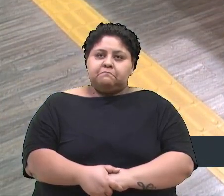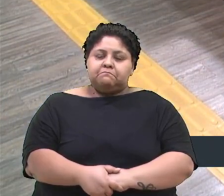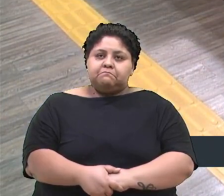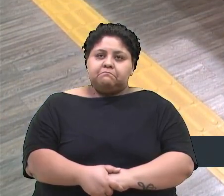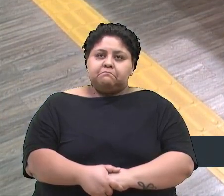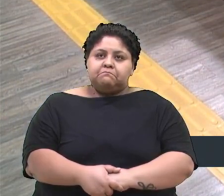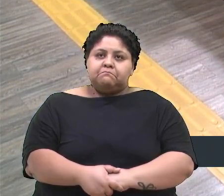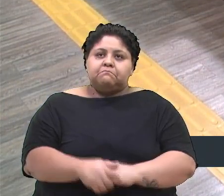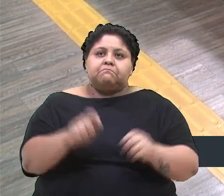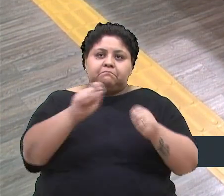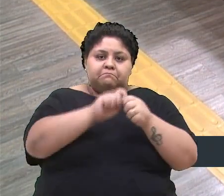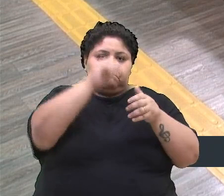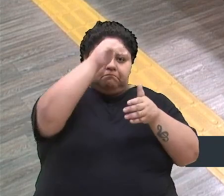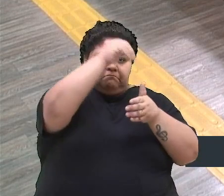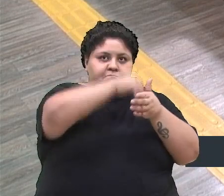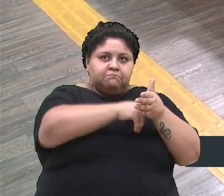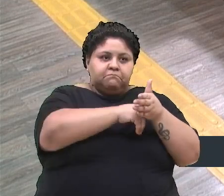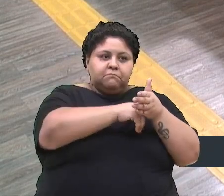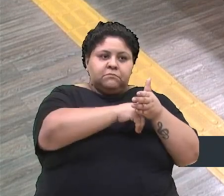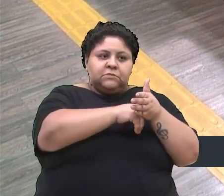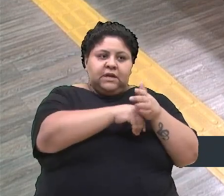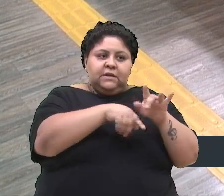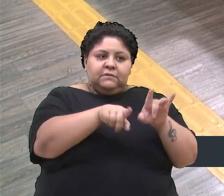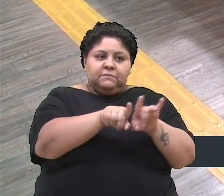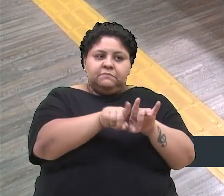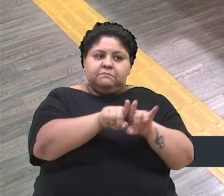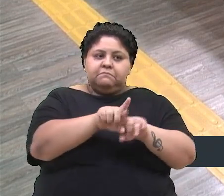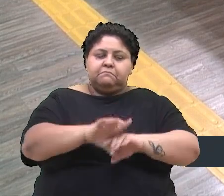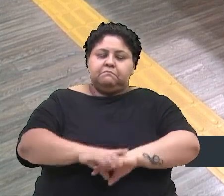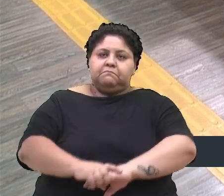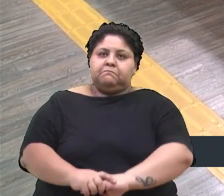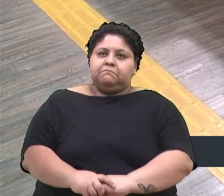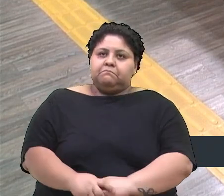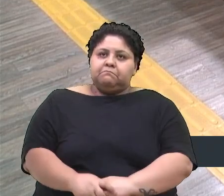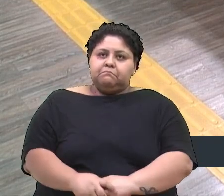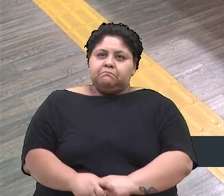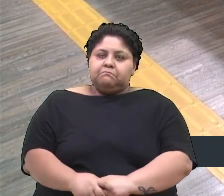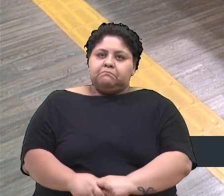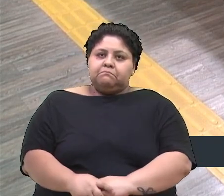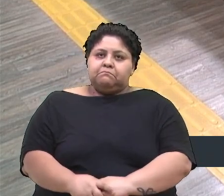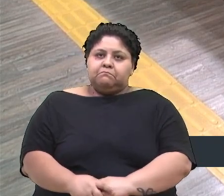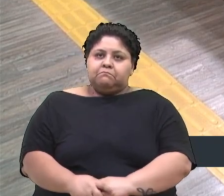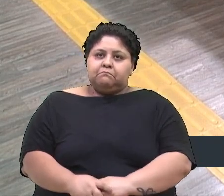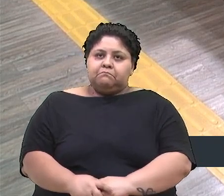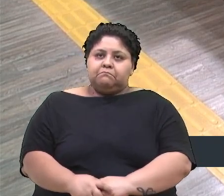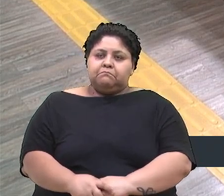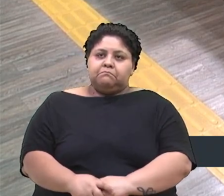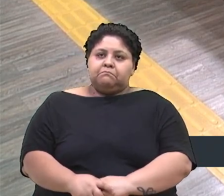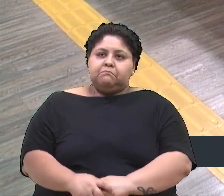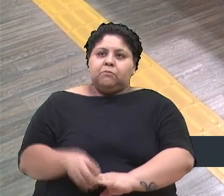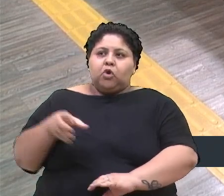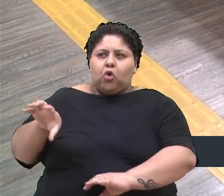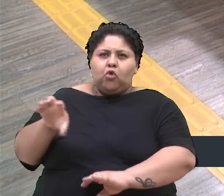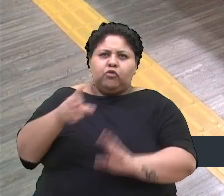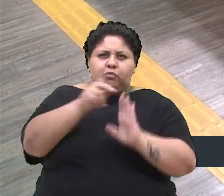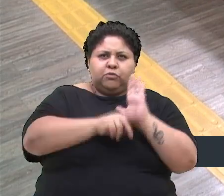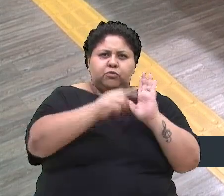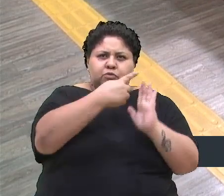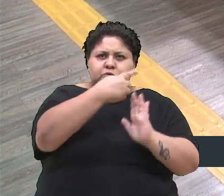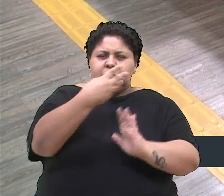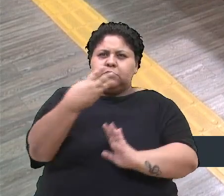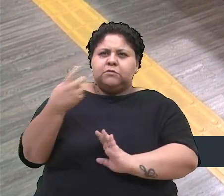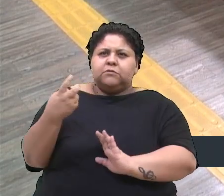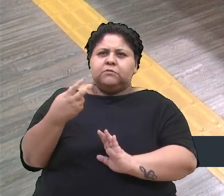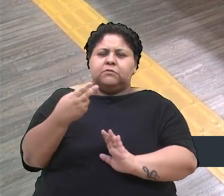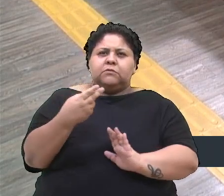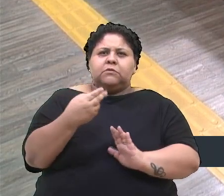Vamos fazer a votação de inversão de pauta, então. O senhor encontra aí o projeto. 235. Em votação, inversão